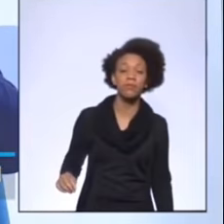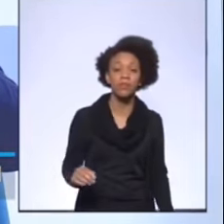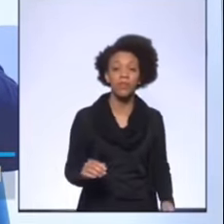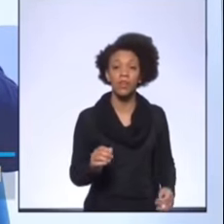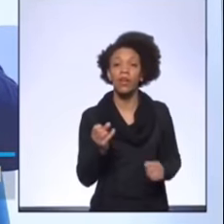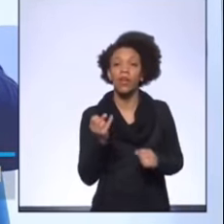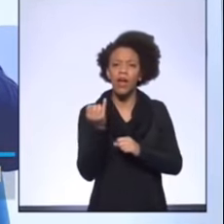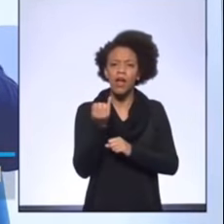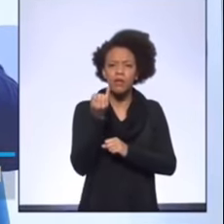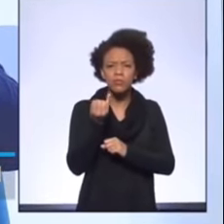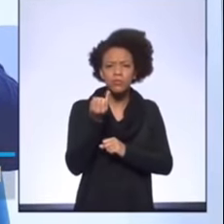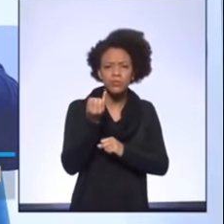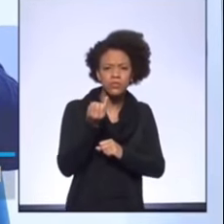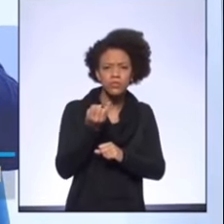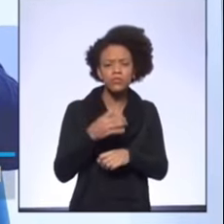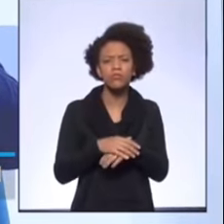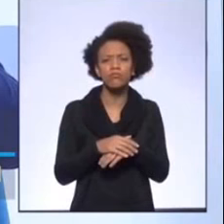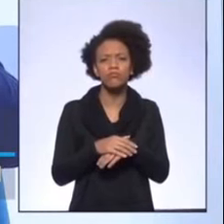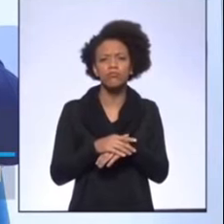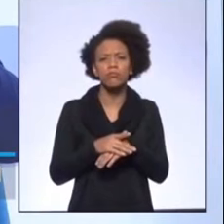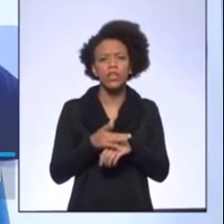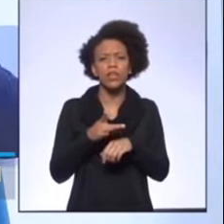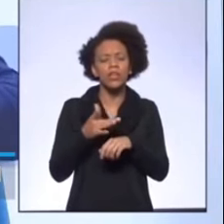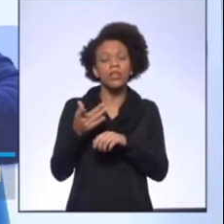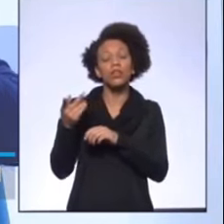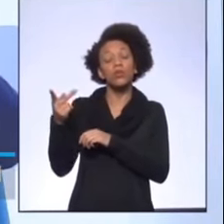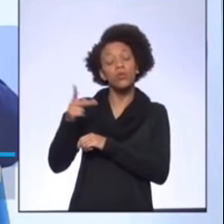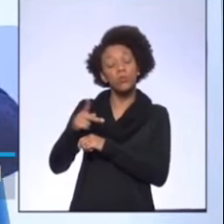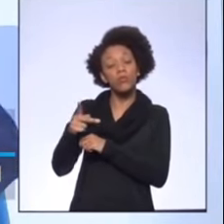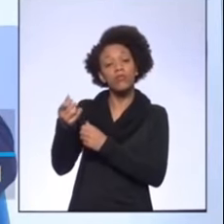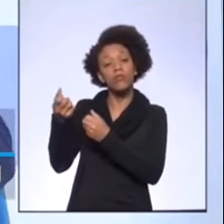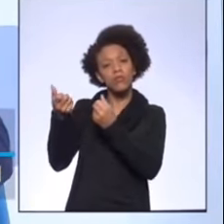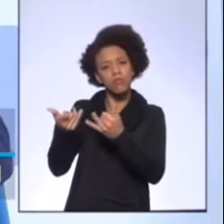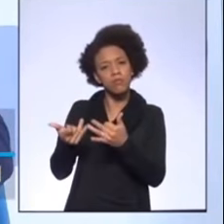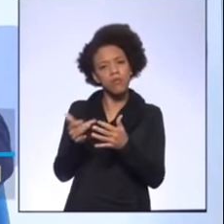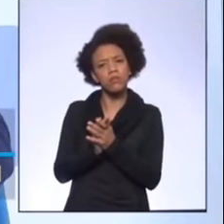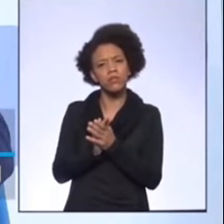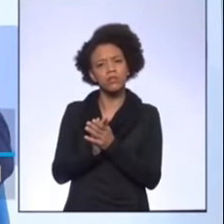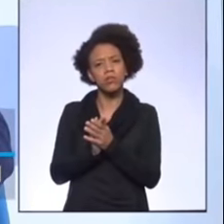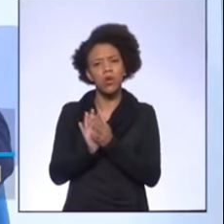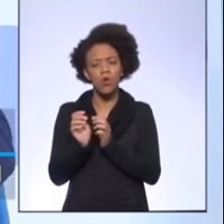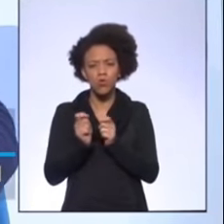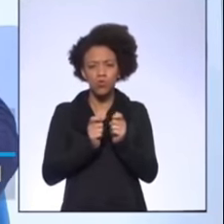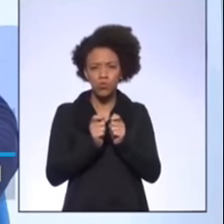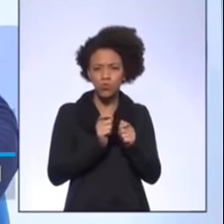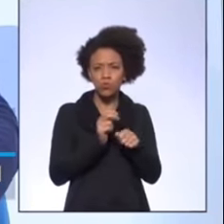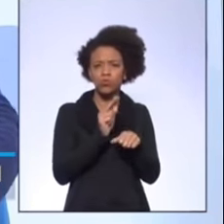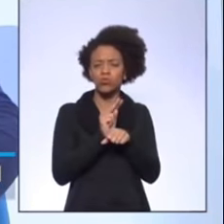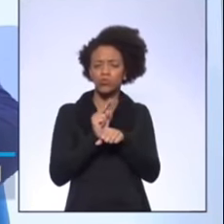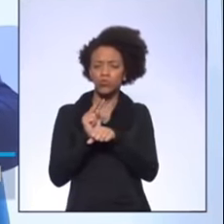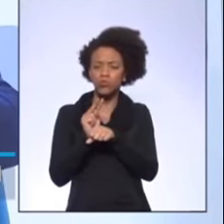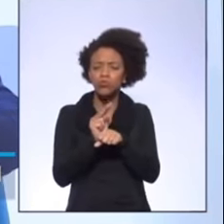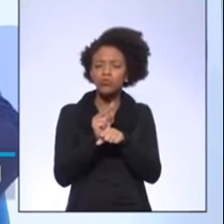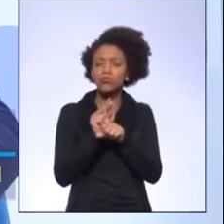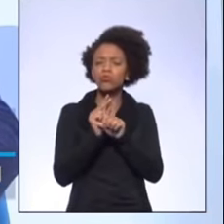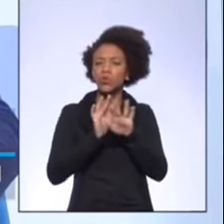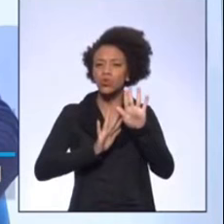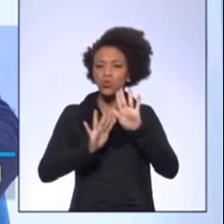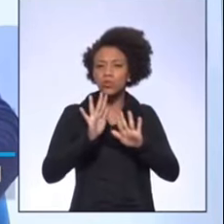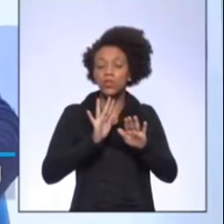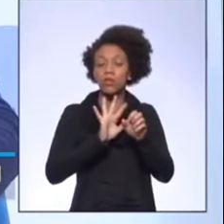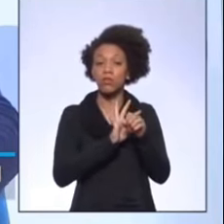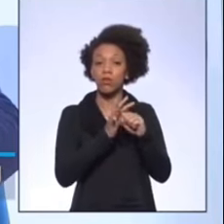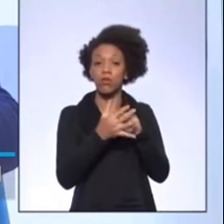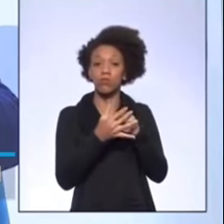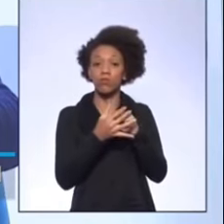esse link com o que o professor está dizendo do controle e os cuidados que a gente deve ter com o Covid, que é o controle da